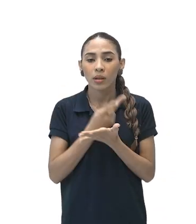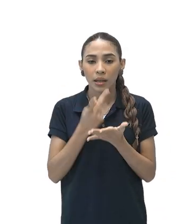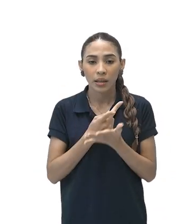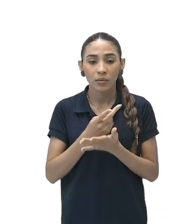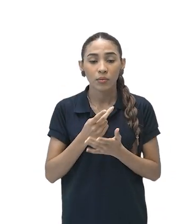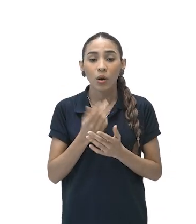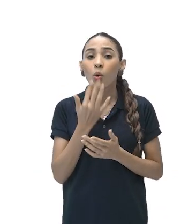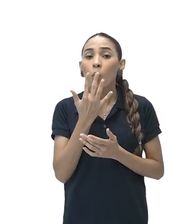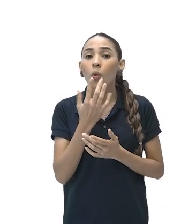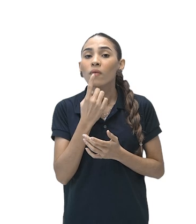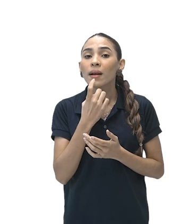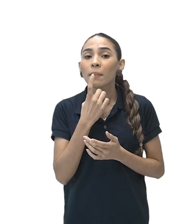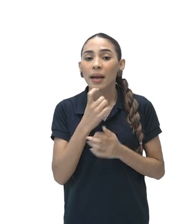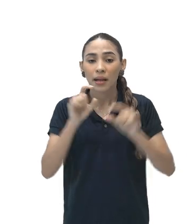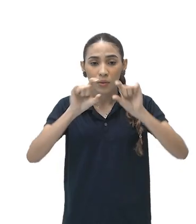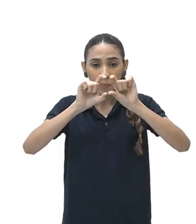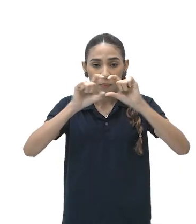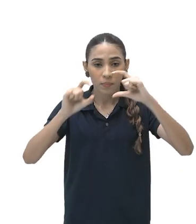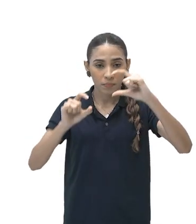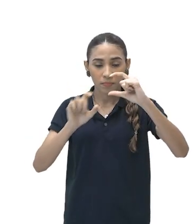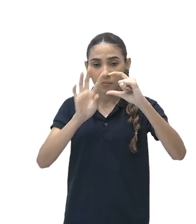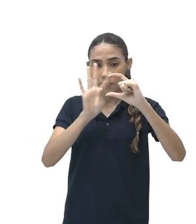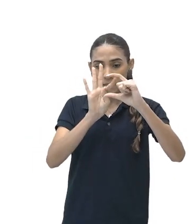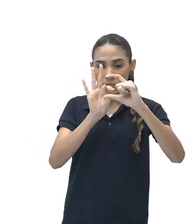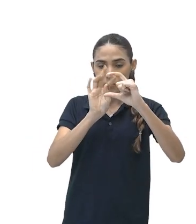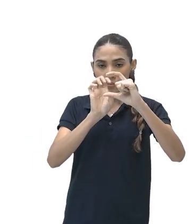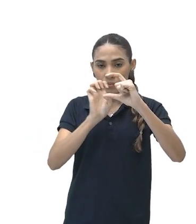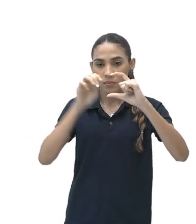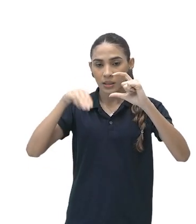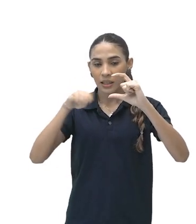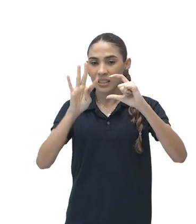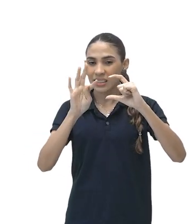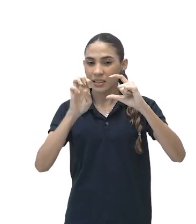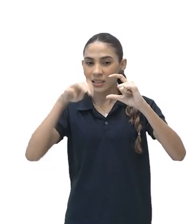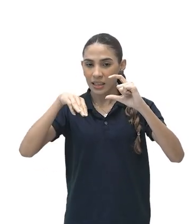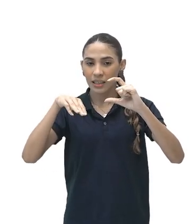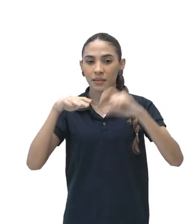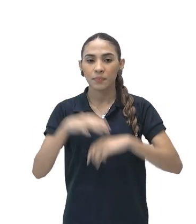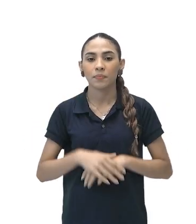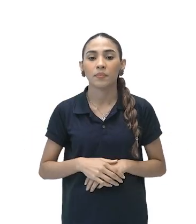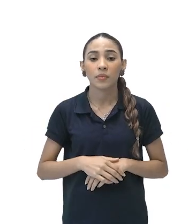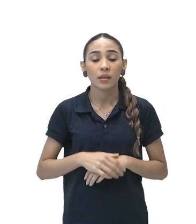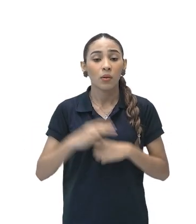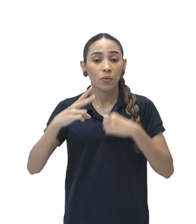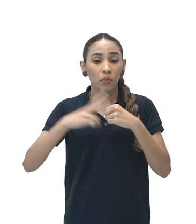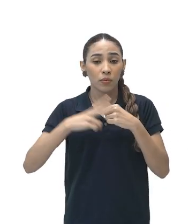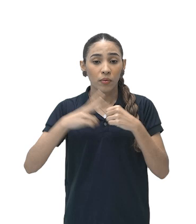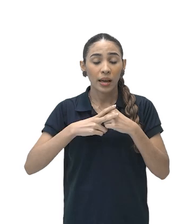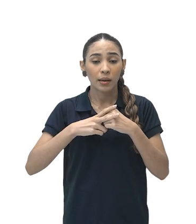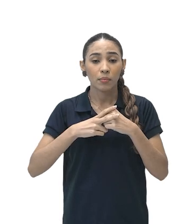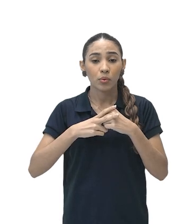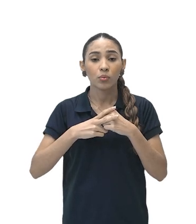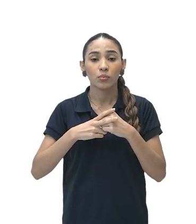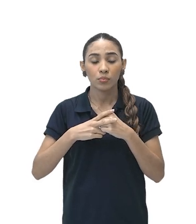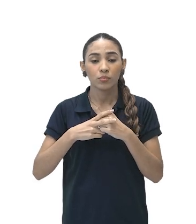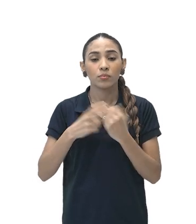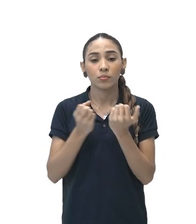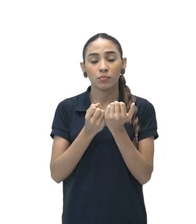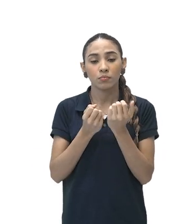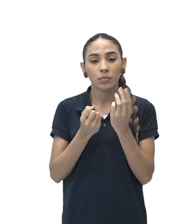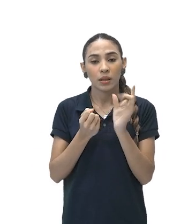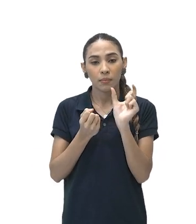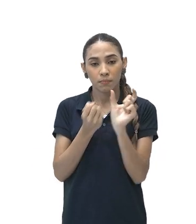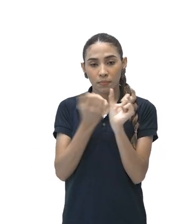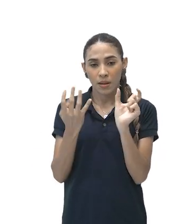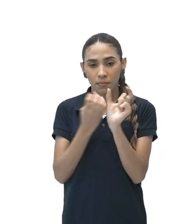o destaque no vermelhinho ali. Tem... a forma correta deste verbo no plural, tá? Os